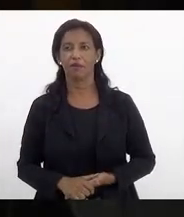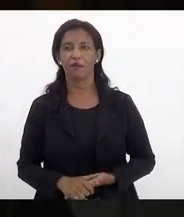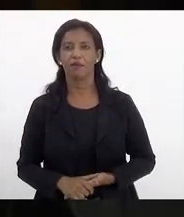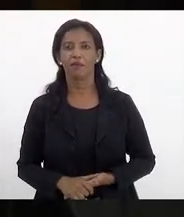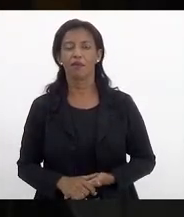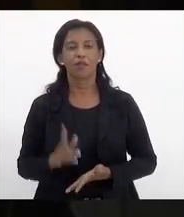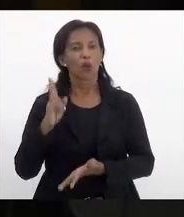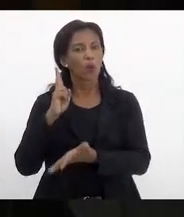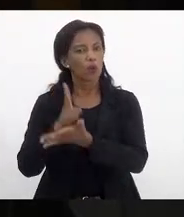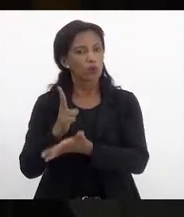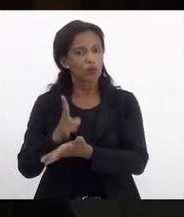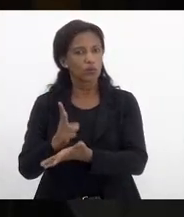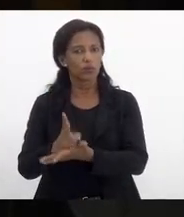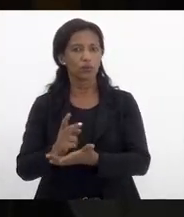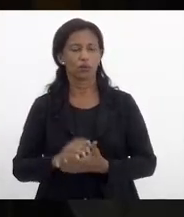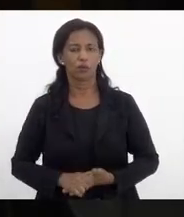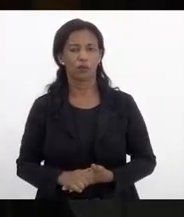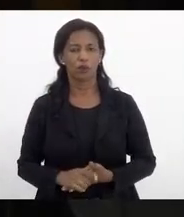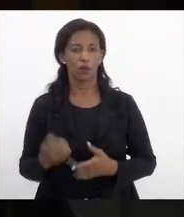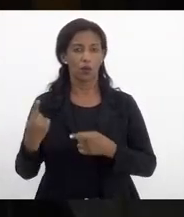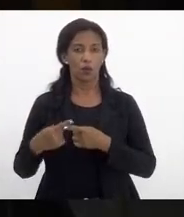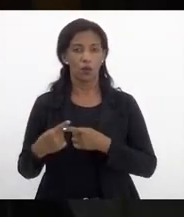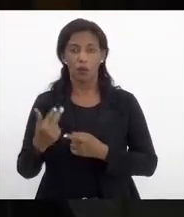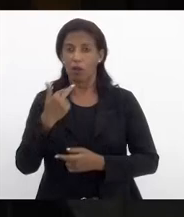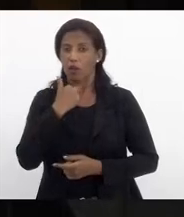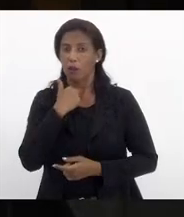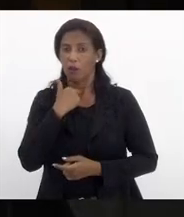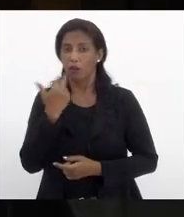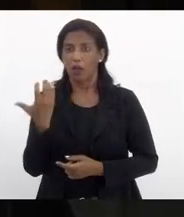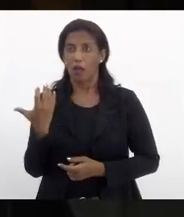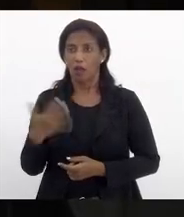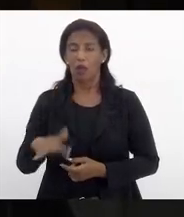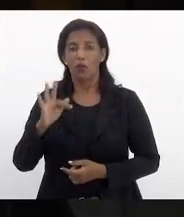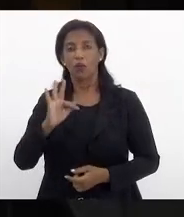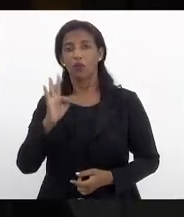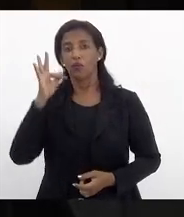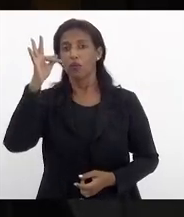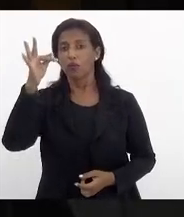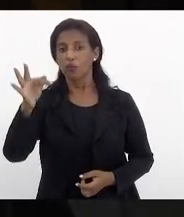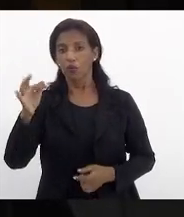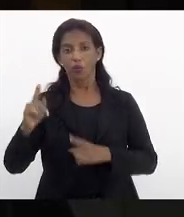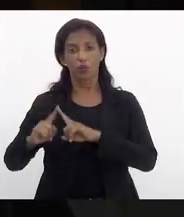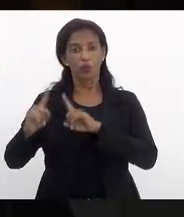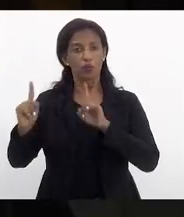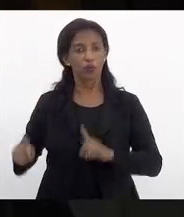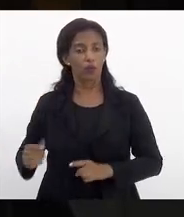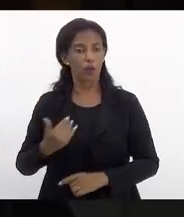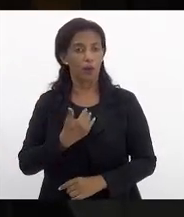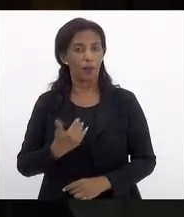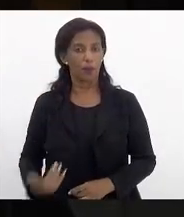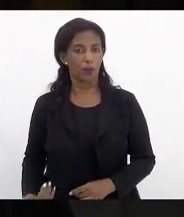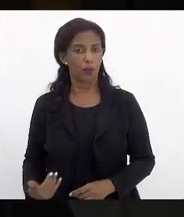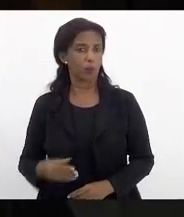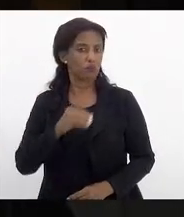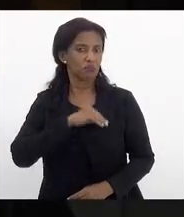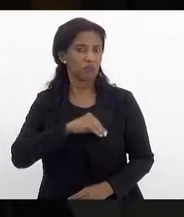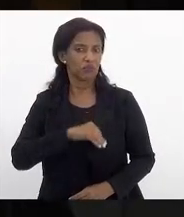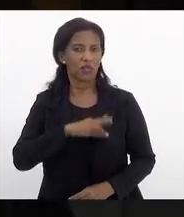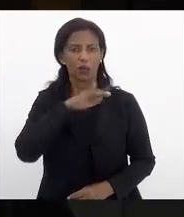seja continuada, porque a gente também não quer, no futuro, um funcionalismo público mal